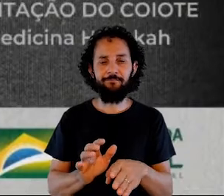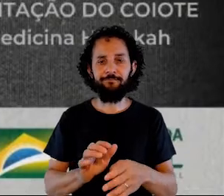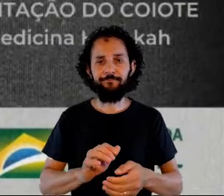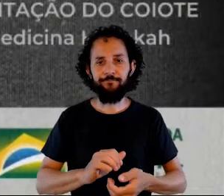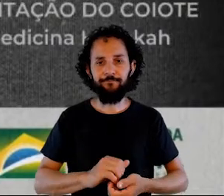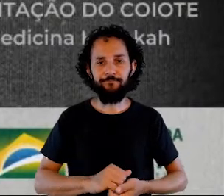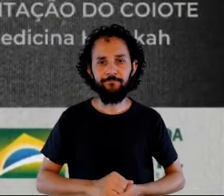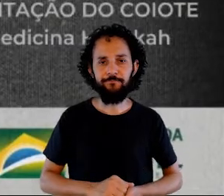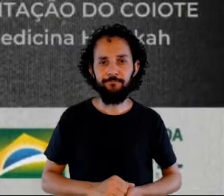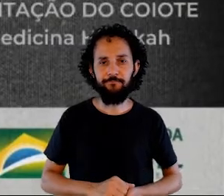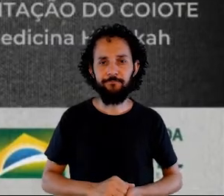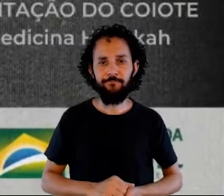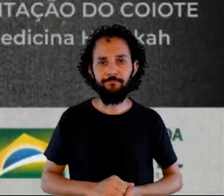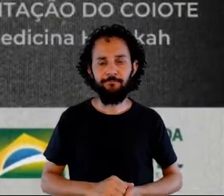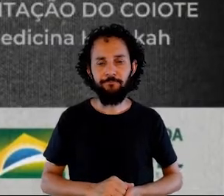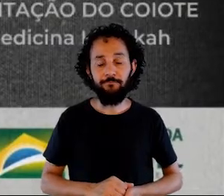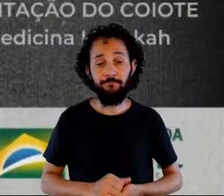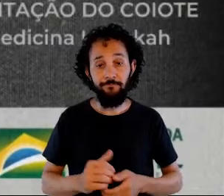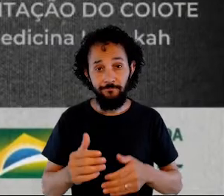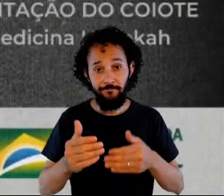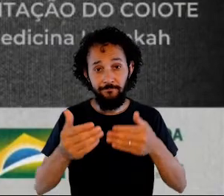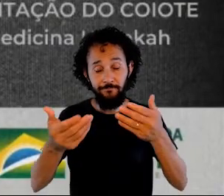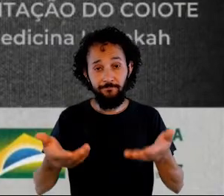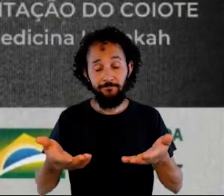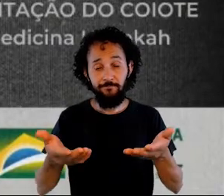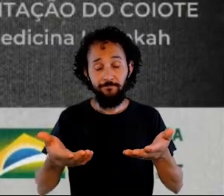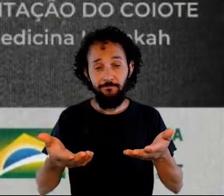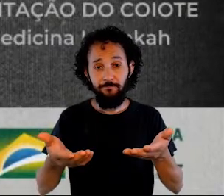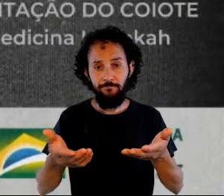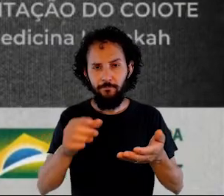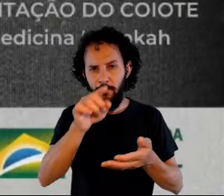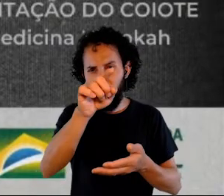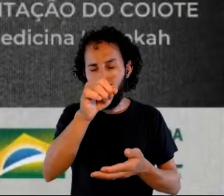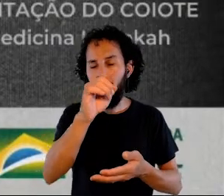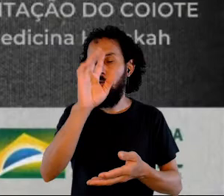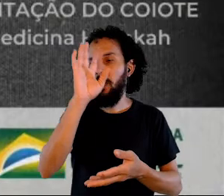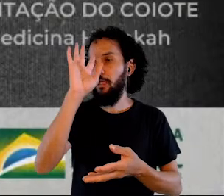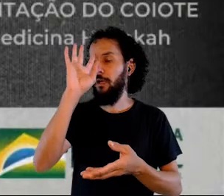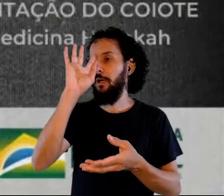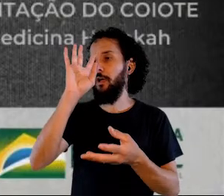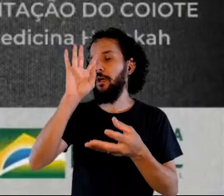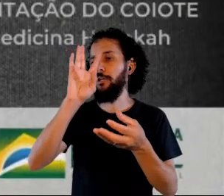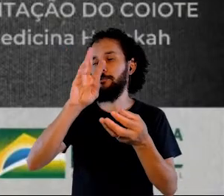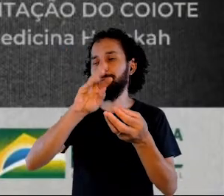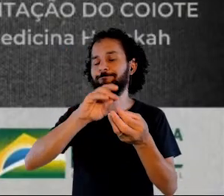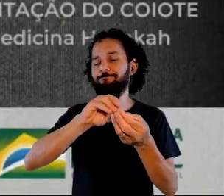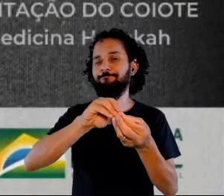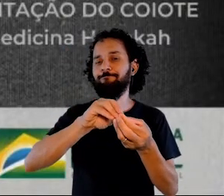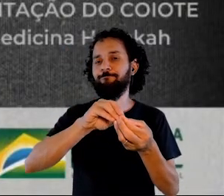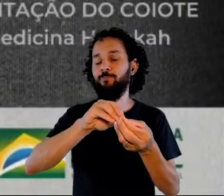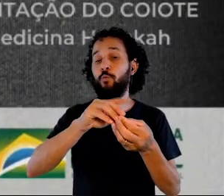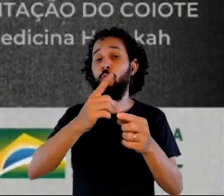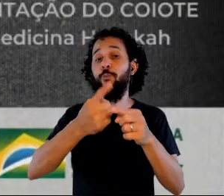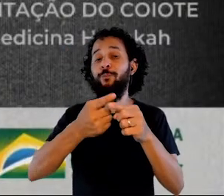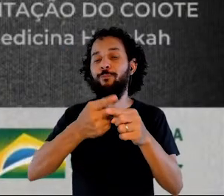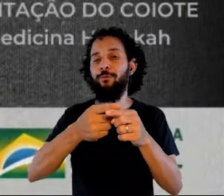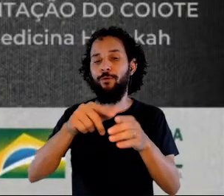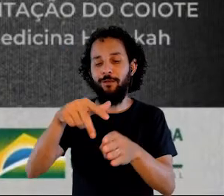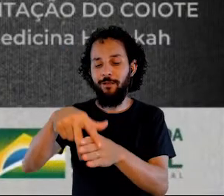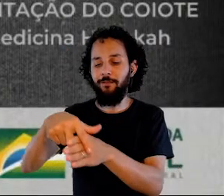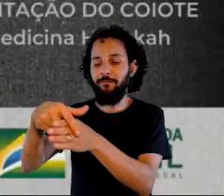E assim você compreende o porquê o coiote é chamado de